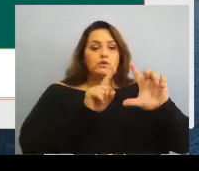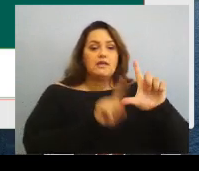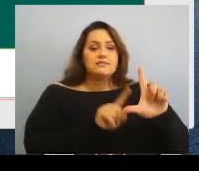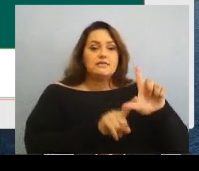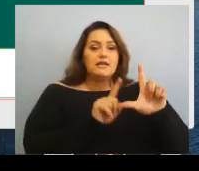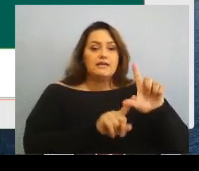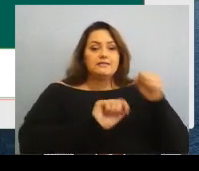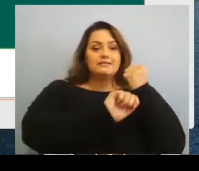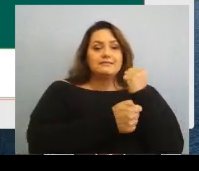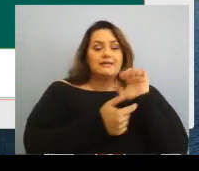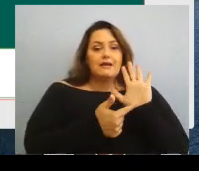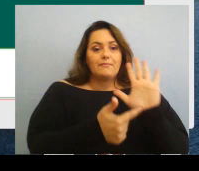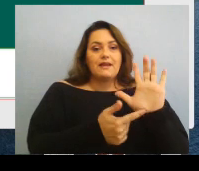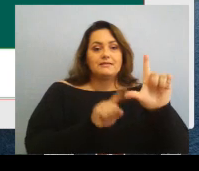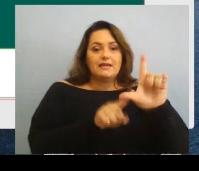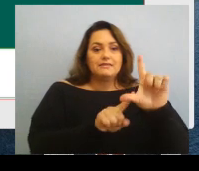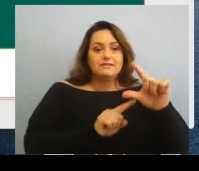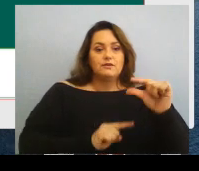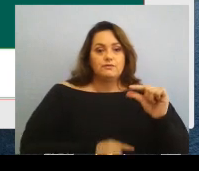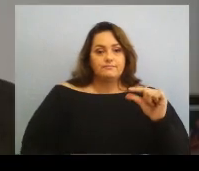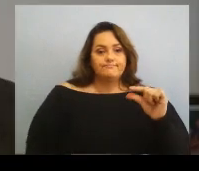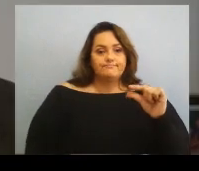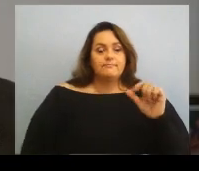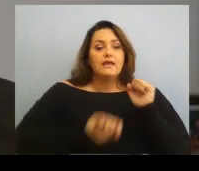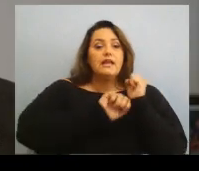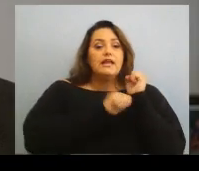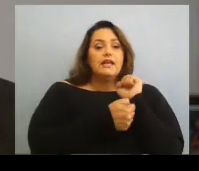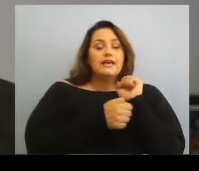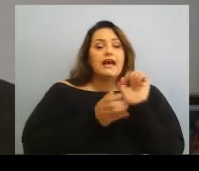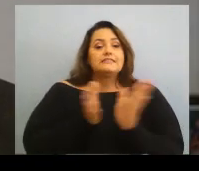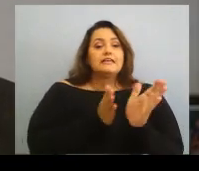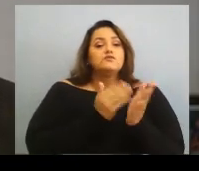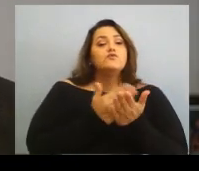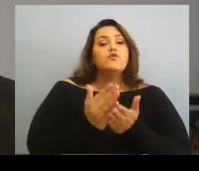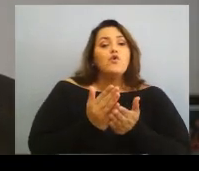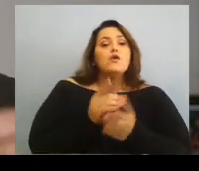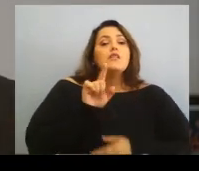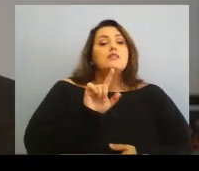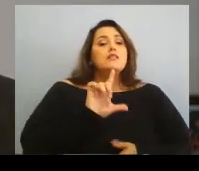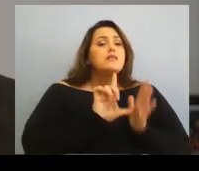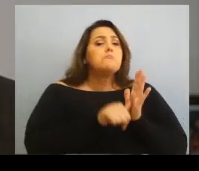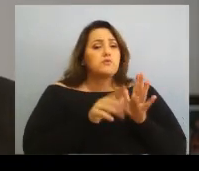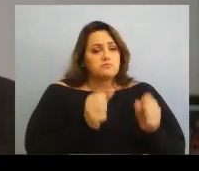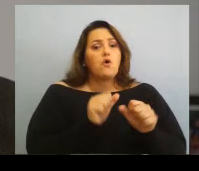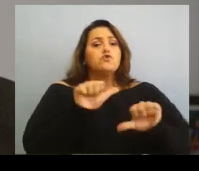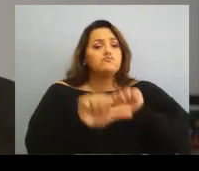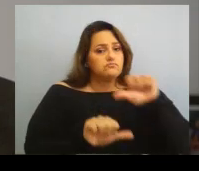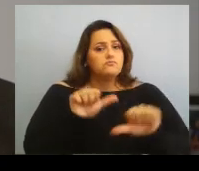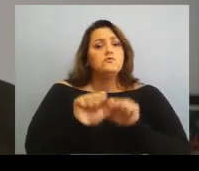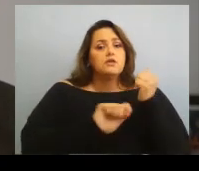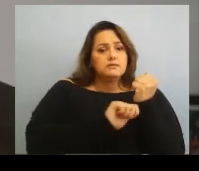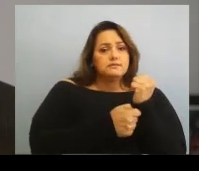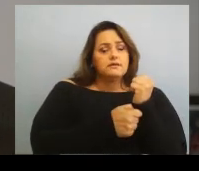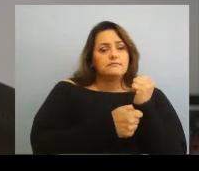quando aparecem, são letras minúsculas. Essa senha é uma senha de acesso inicial, você pode mantê-la ou pode depois fazer alteração